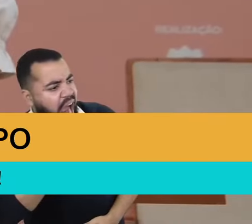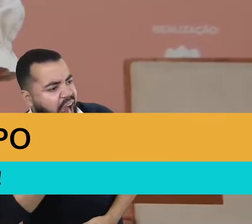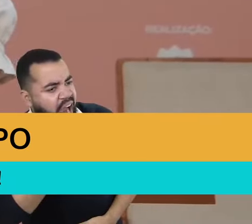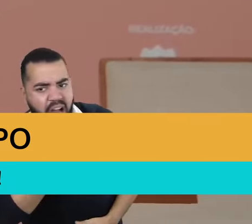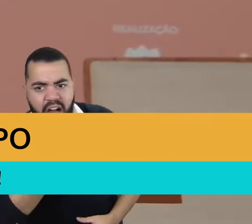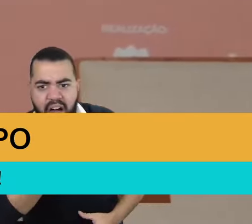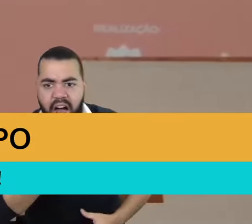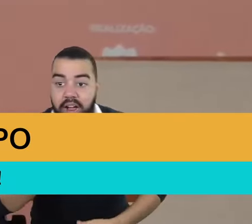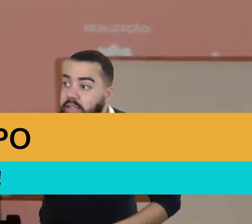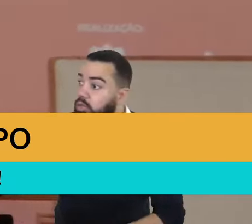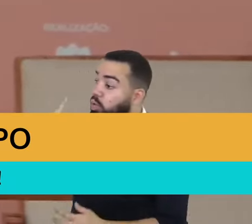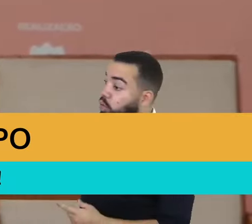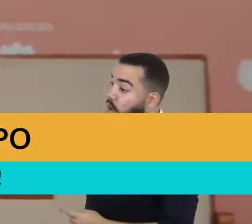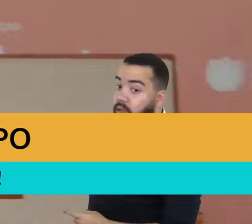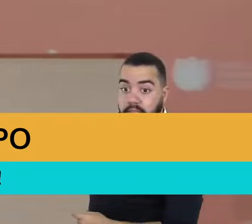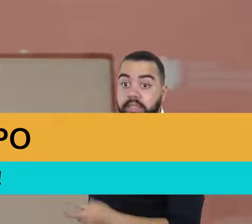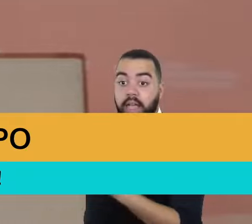grave.